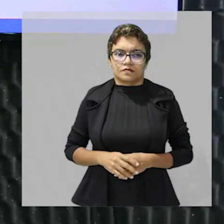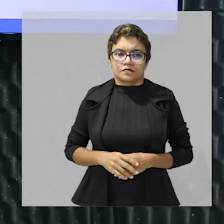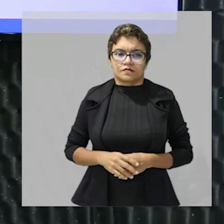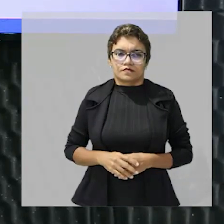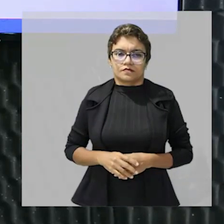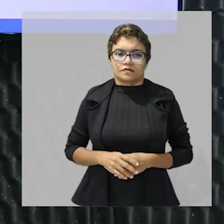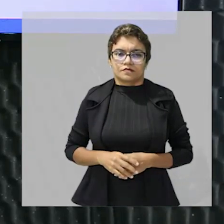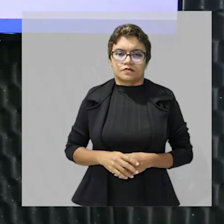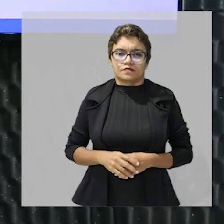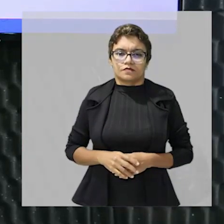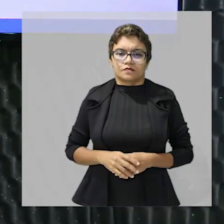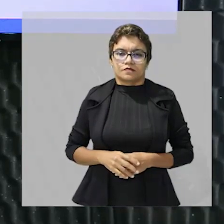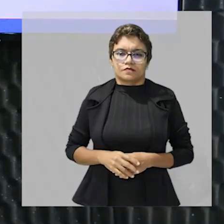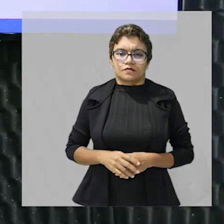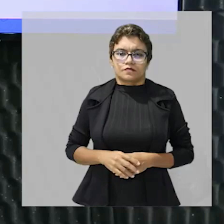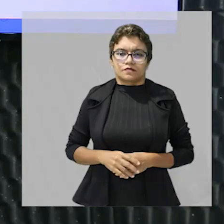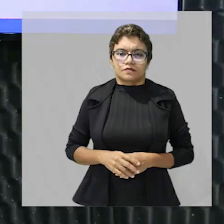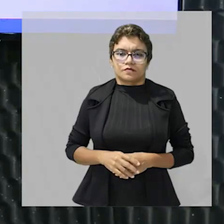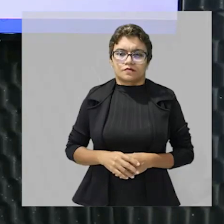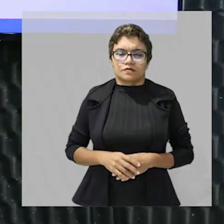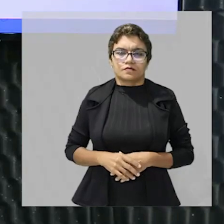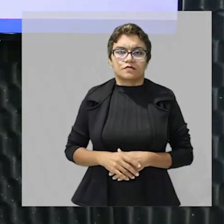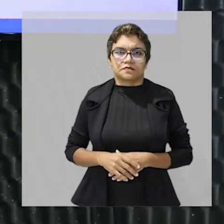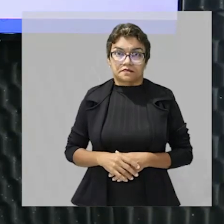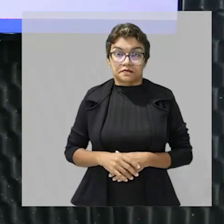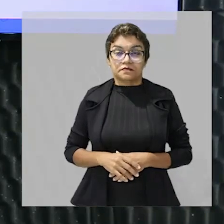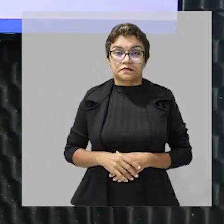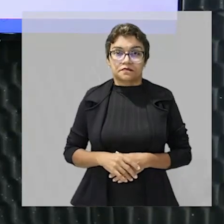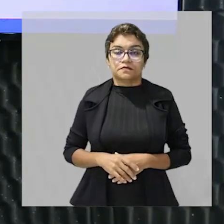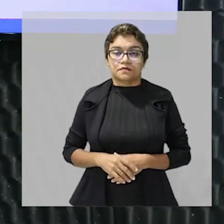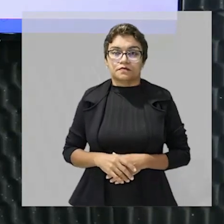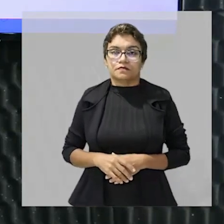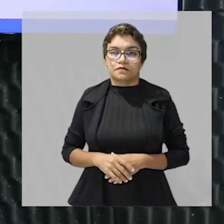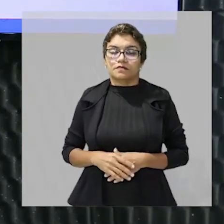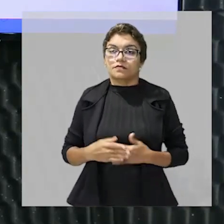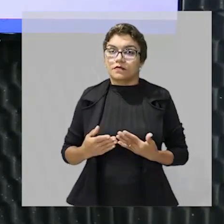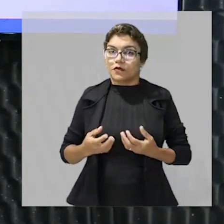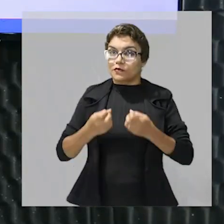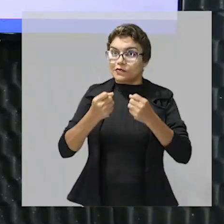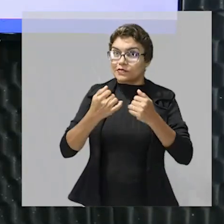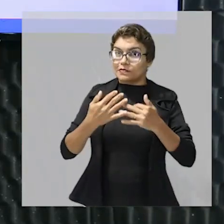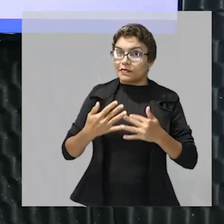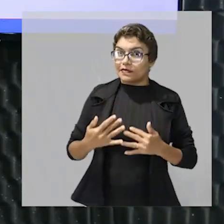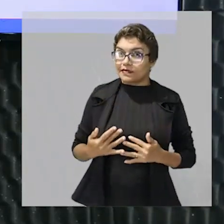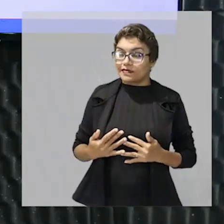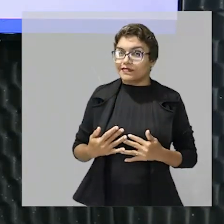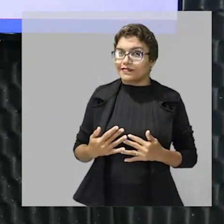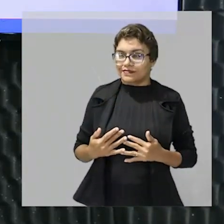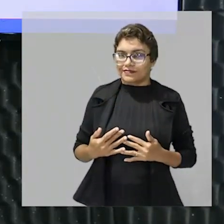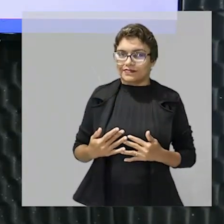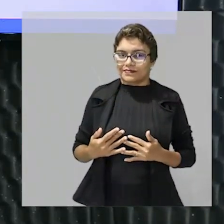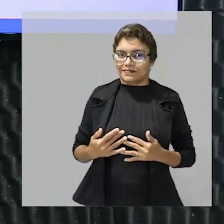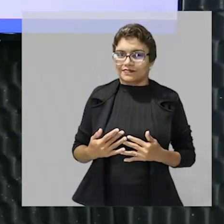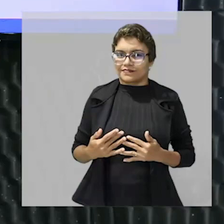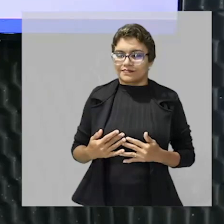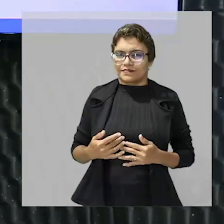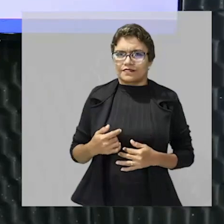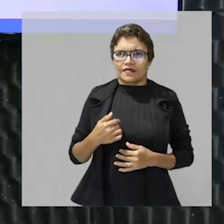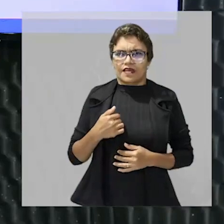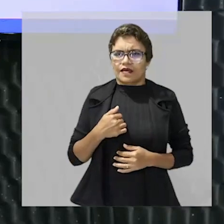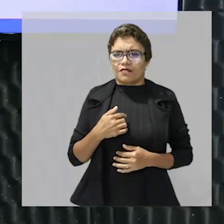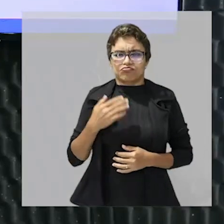espicaçá-lo, fabricá-lo, pois a modernidade se alimenta disso. Traduzindo em língua de gente, porque eu